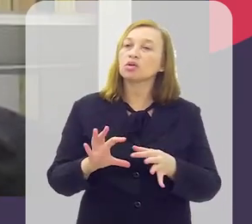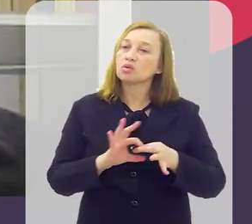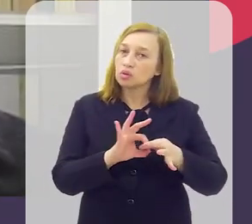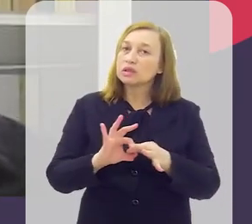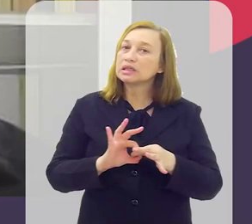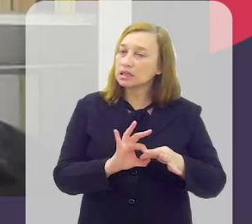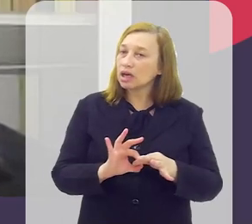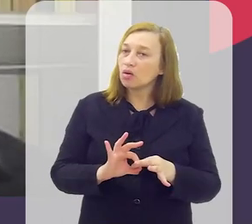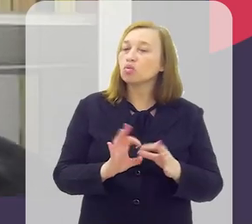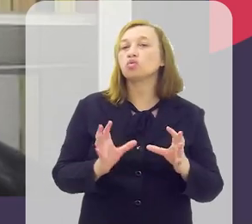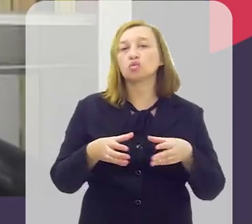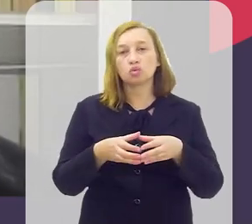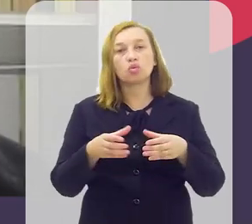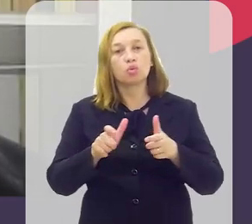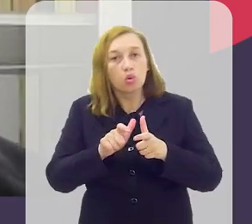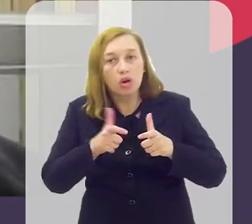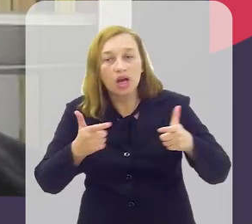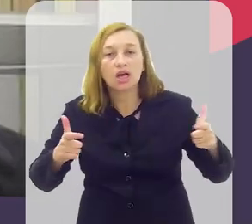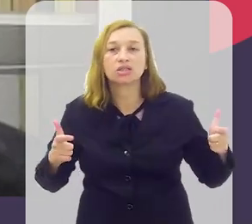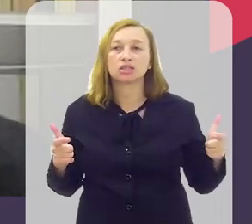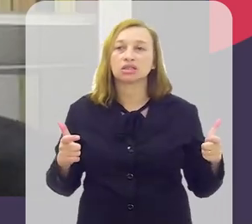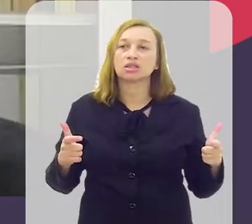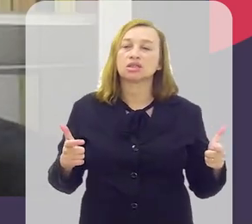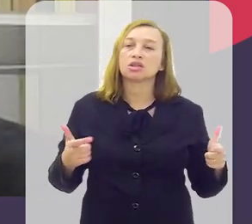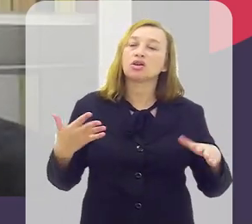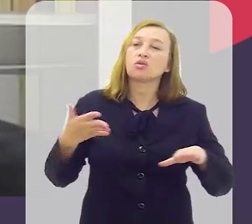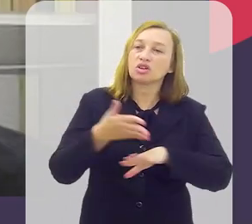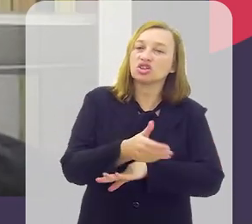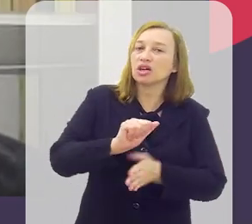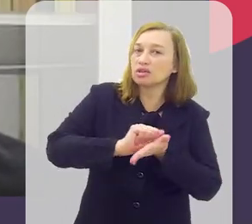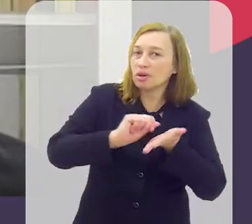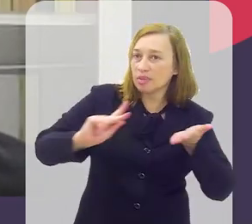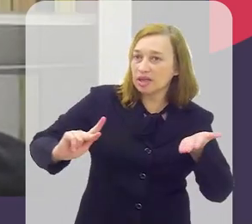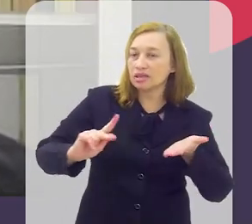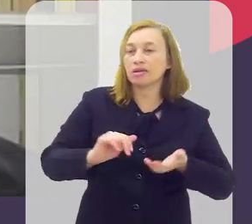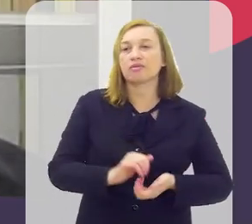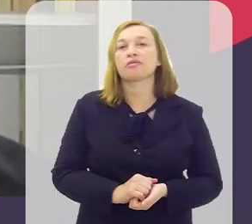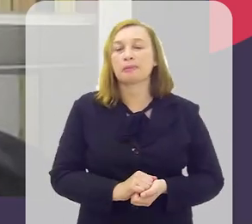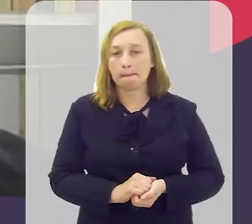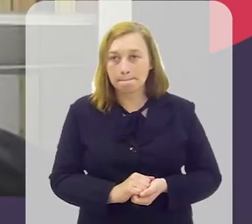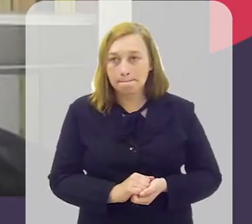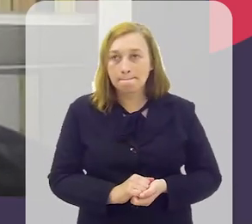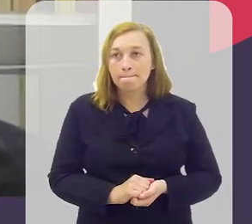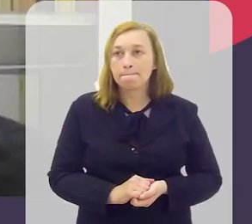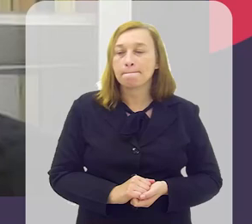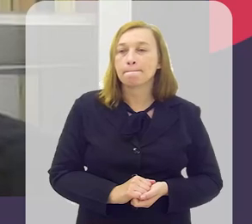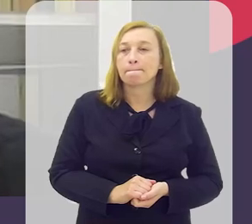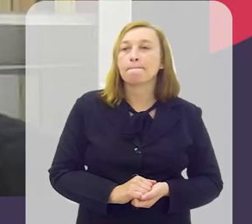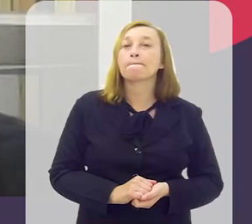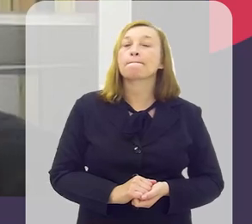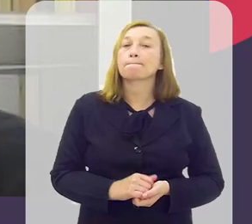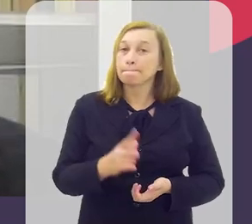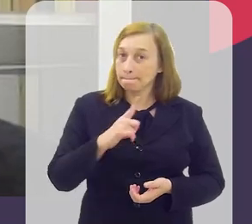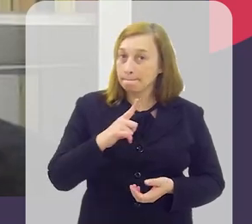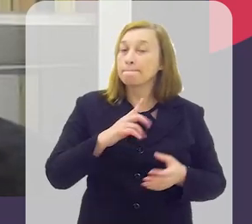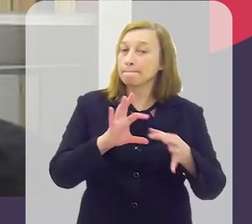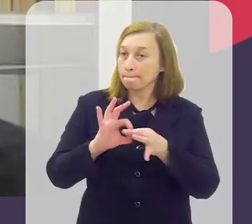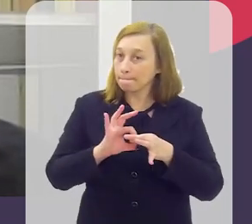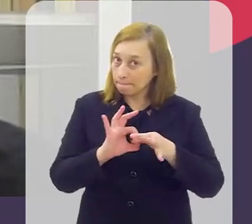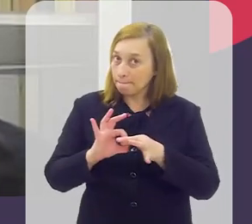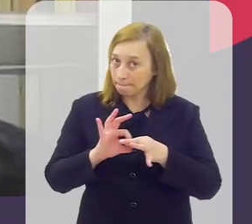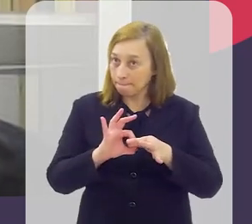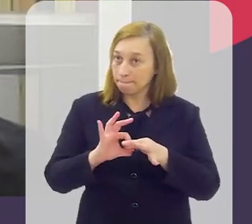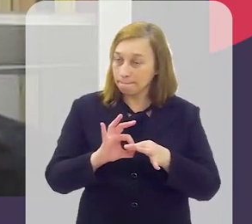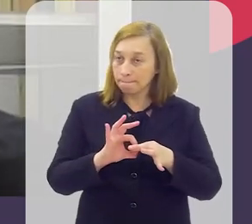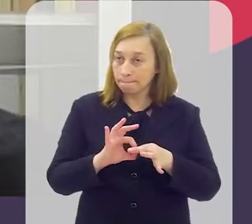uma unidade mesmo, uma coesão no grupo muito grande, e que com a chegada dos aplicativos, essa coesão ela ainda existe, é